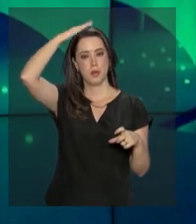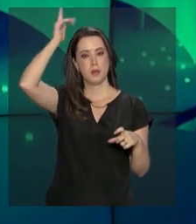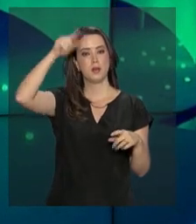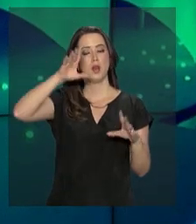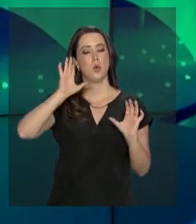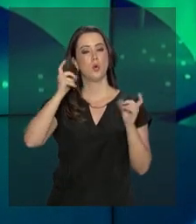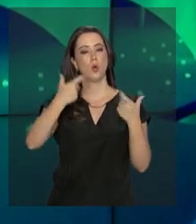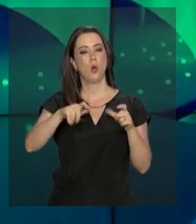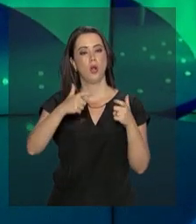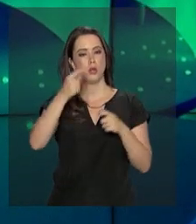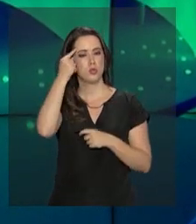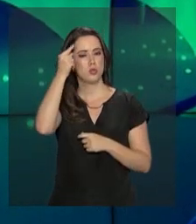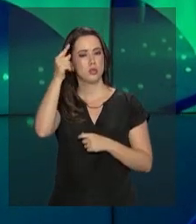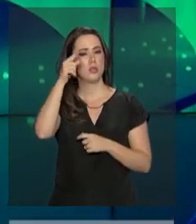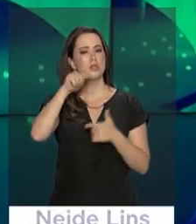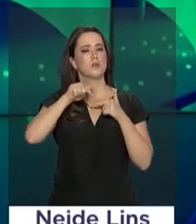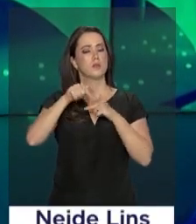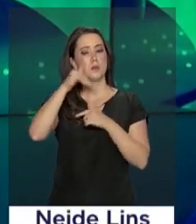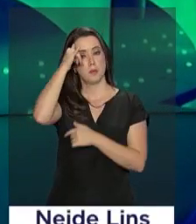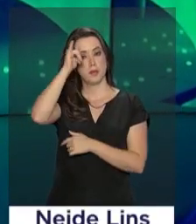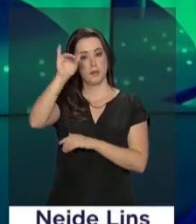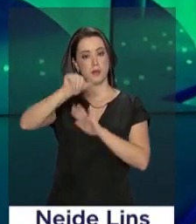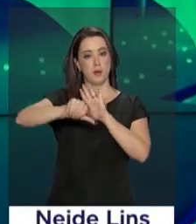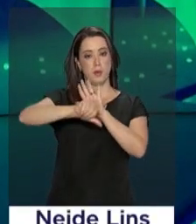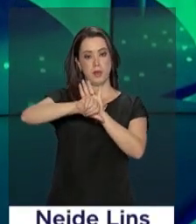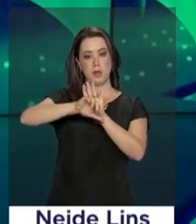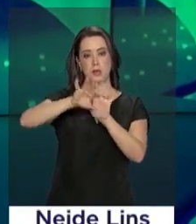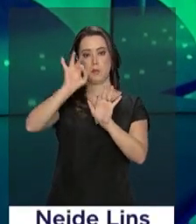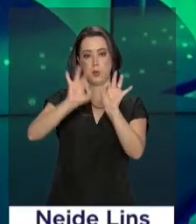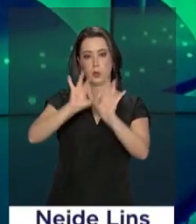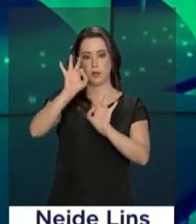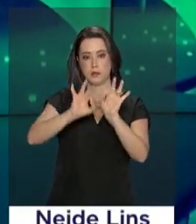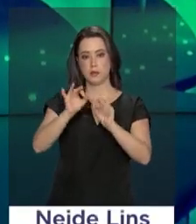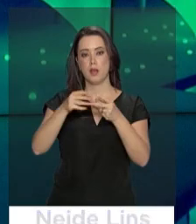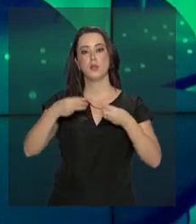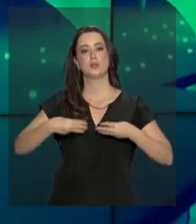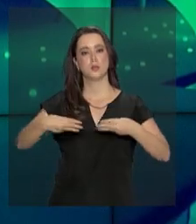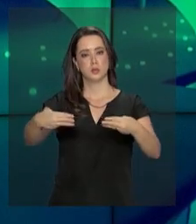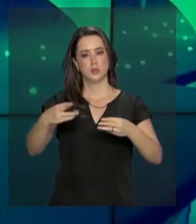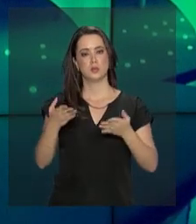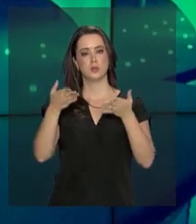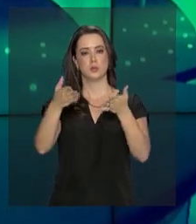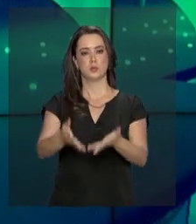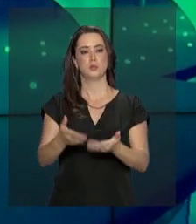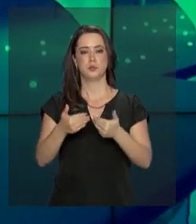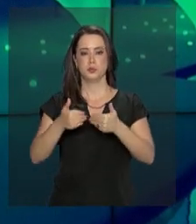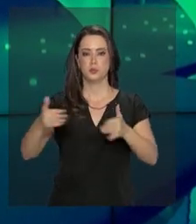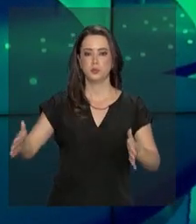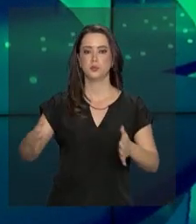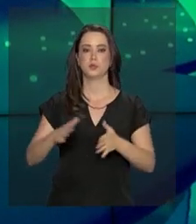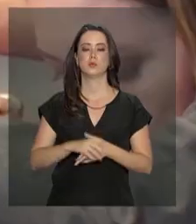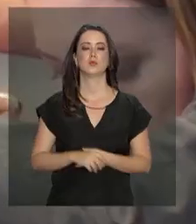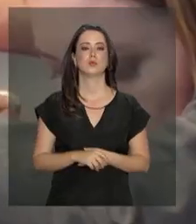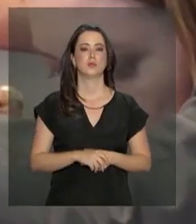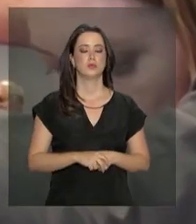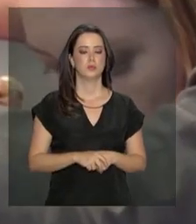inteligência vai trabalhar no combate ao crime organizado o ministro raul jungmann participou da inauguração